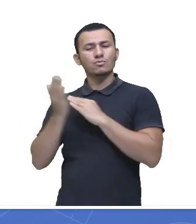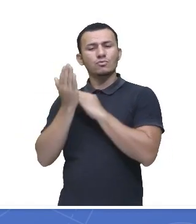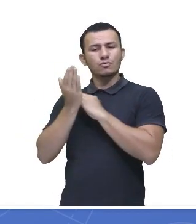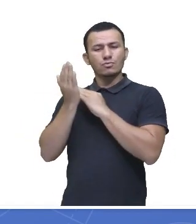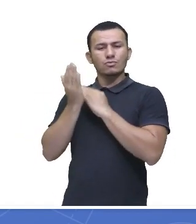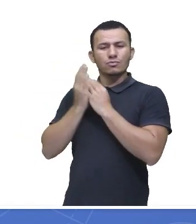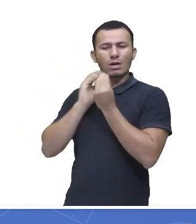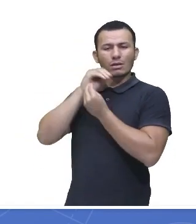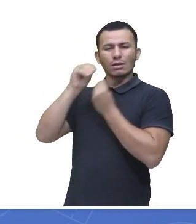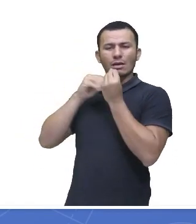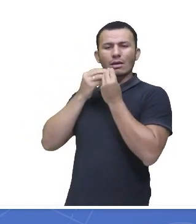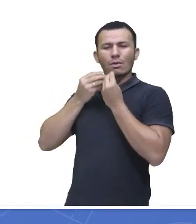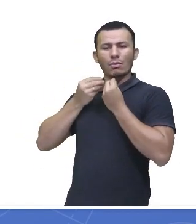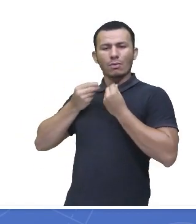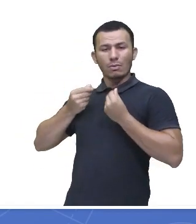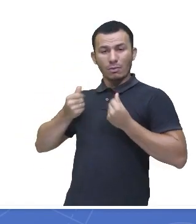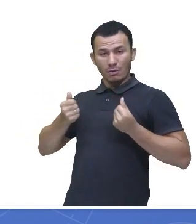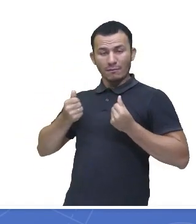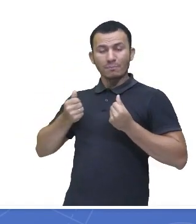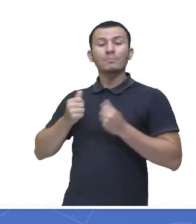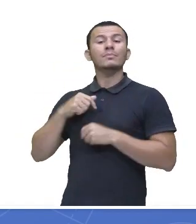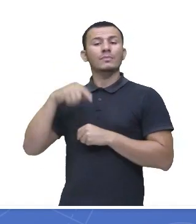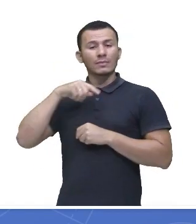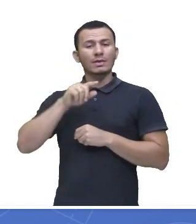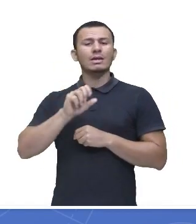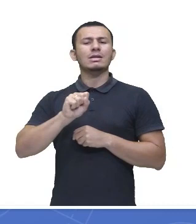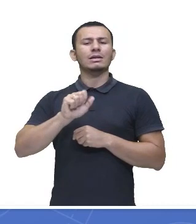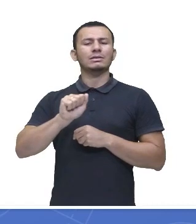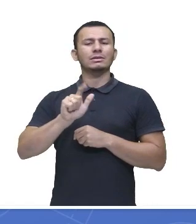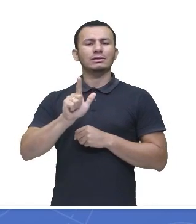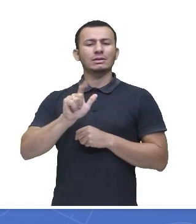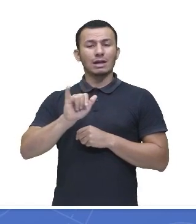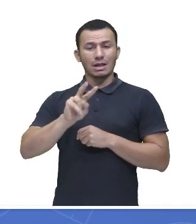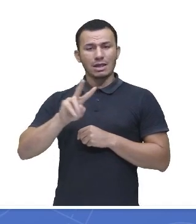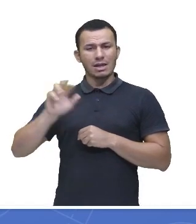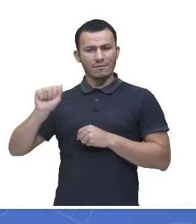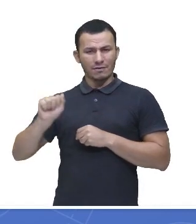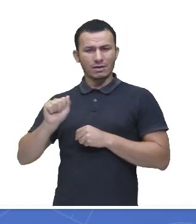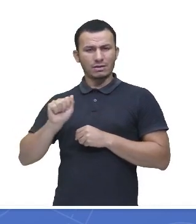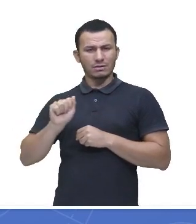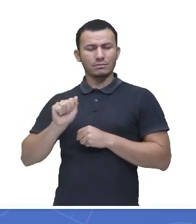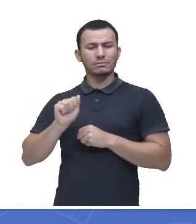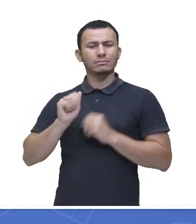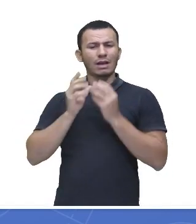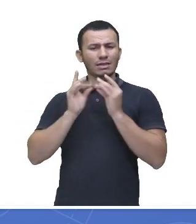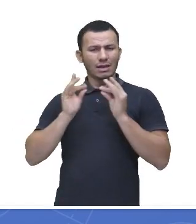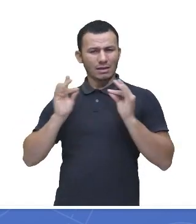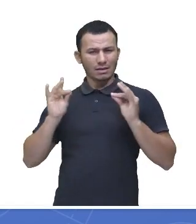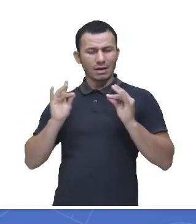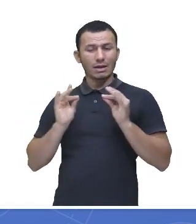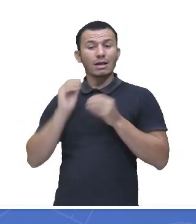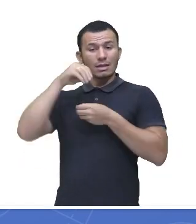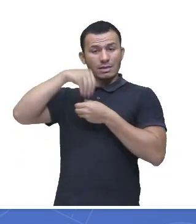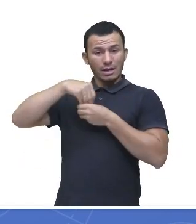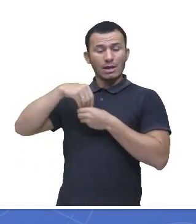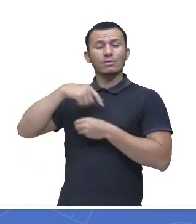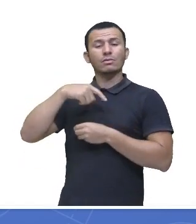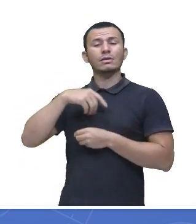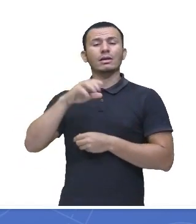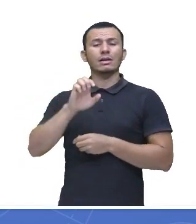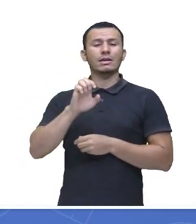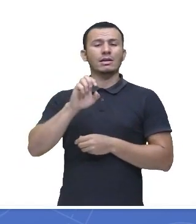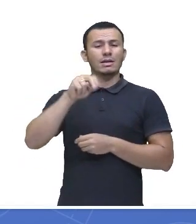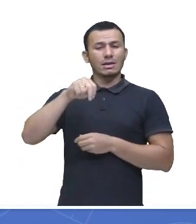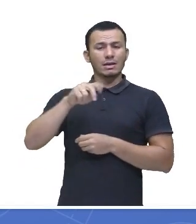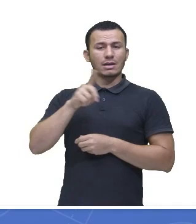um pouquinho dos meus alimentos. Na saliva, eu vou ter uma enzima, ok? Uma enzima chamada de